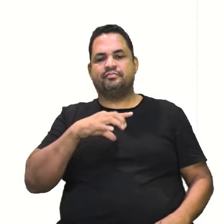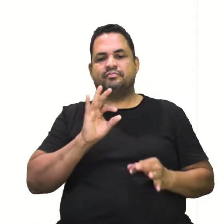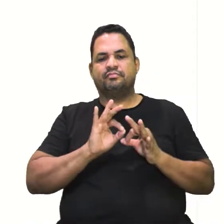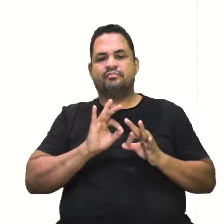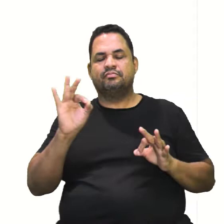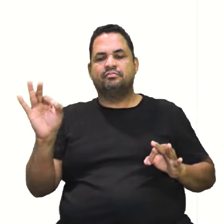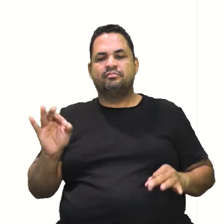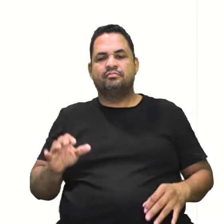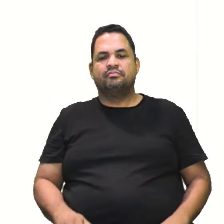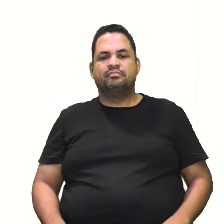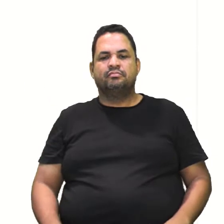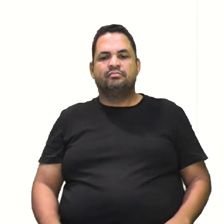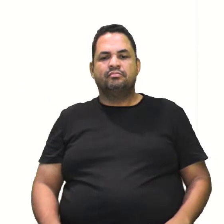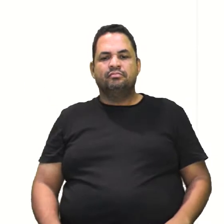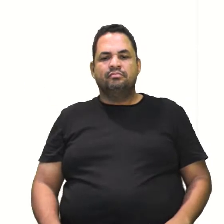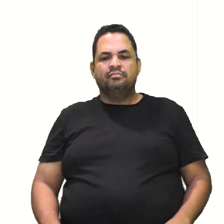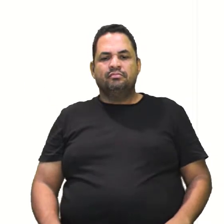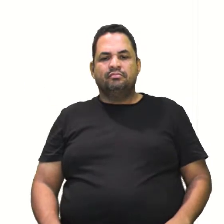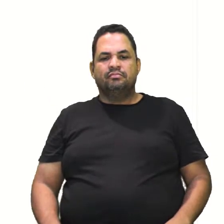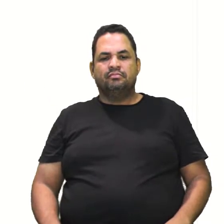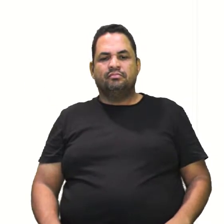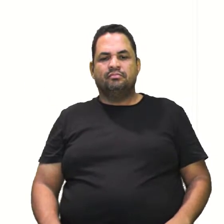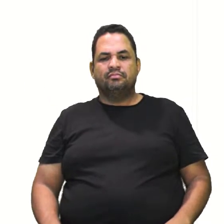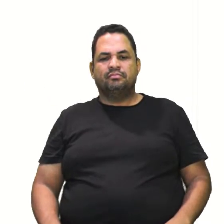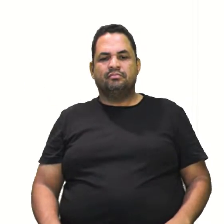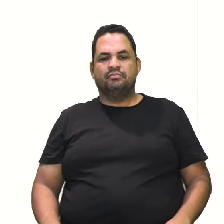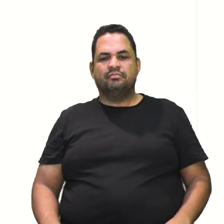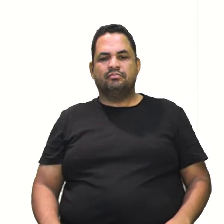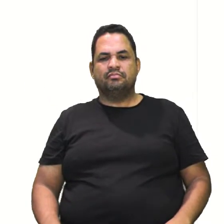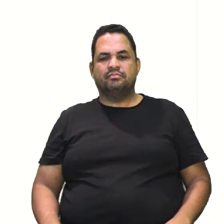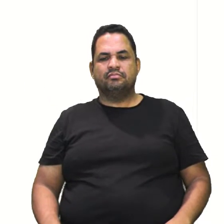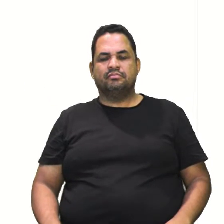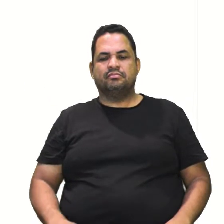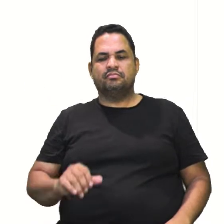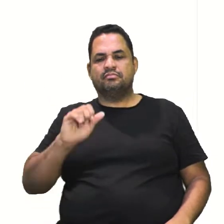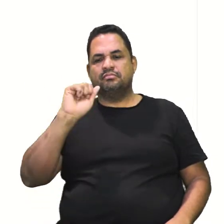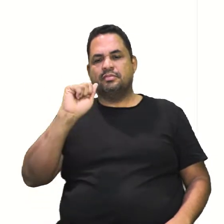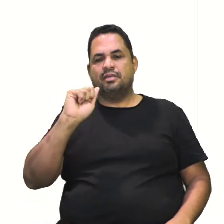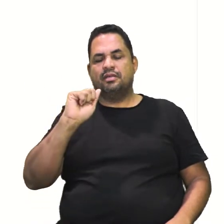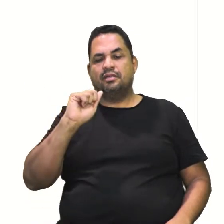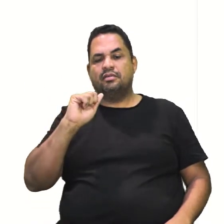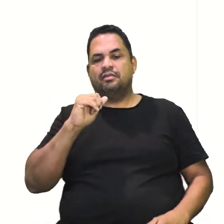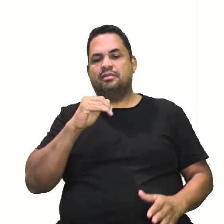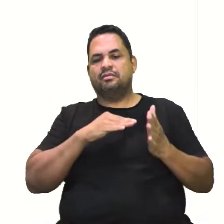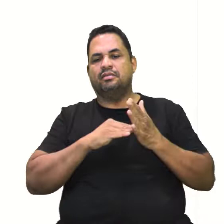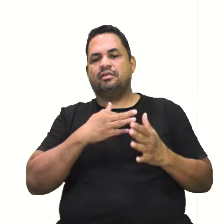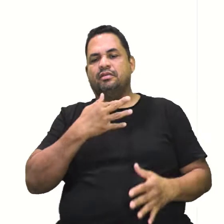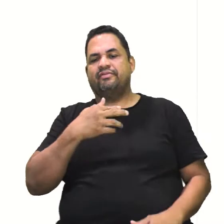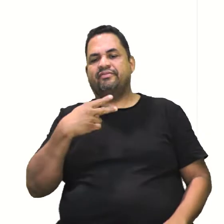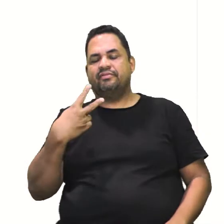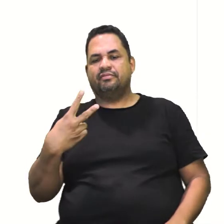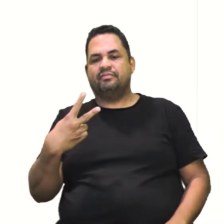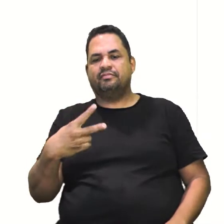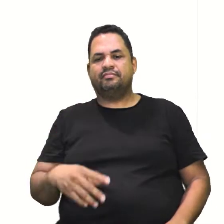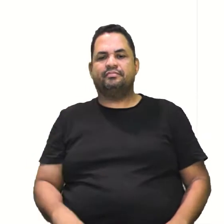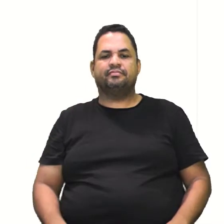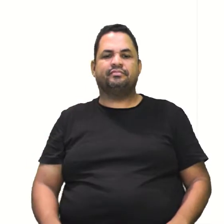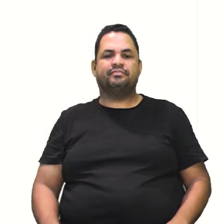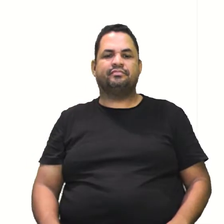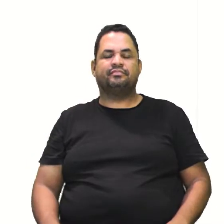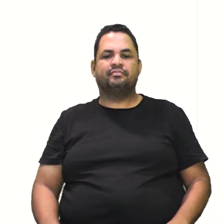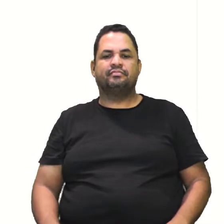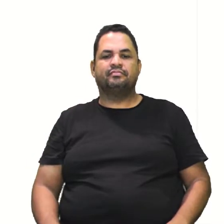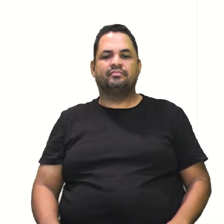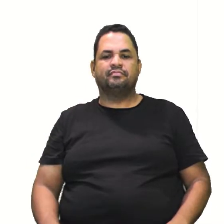distância, por exemplo, aqui, ó, do A até o F2, né? A F1 menos